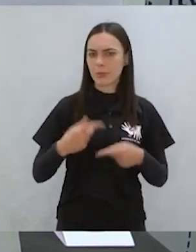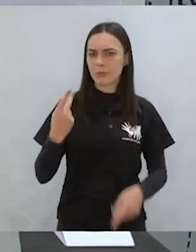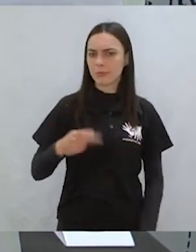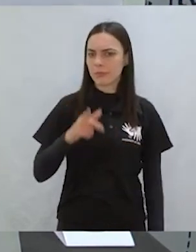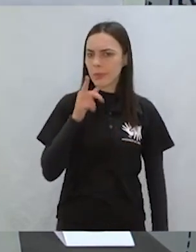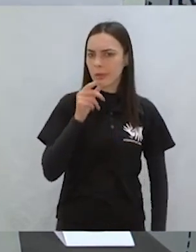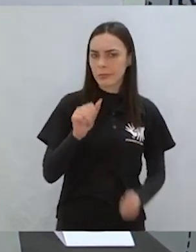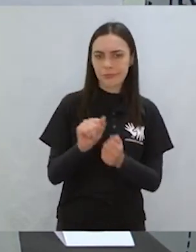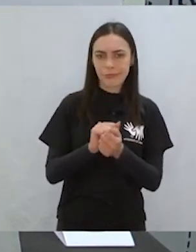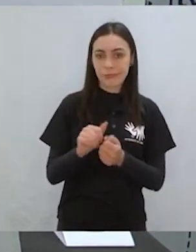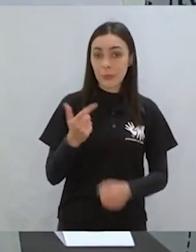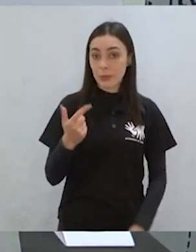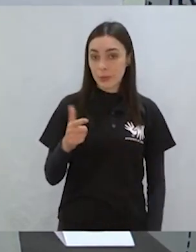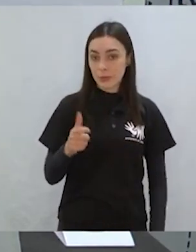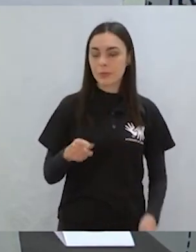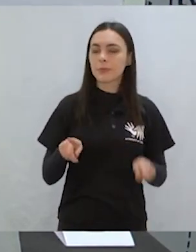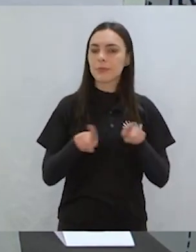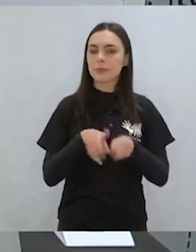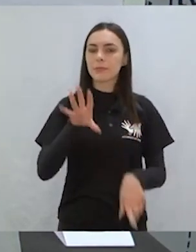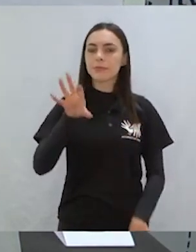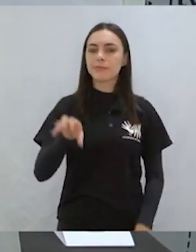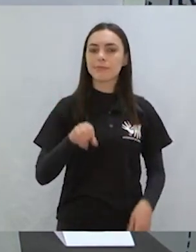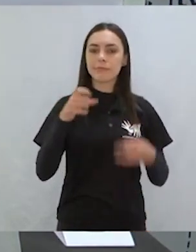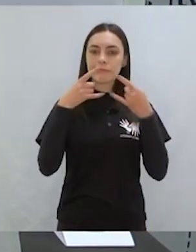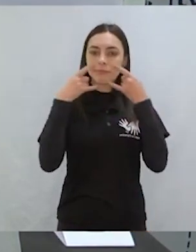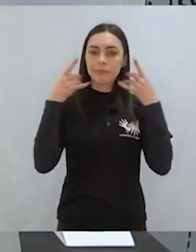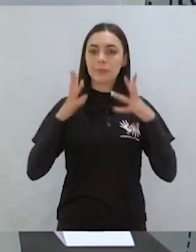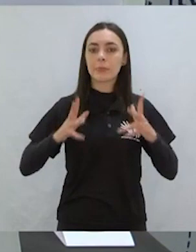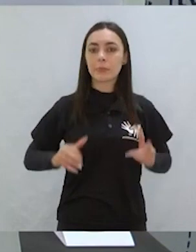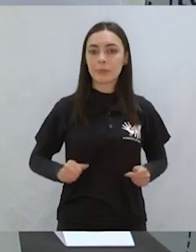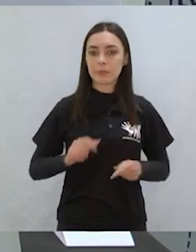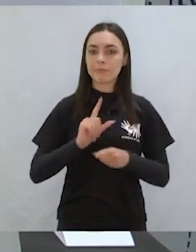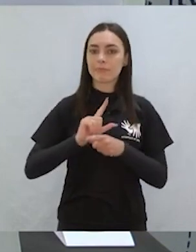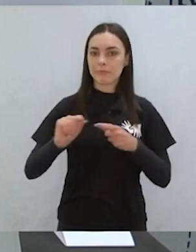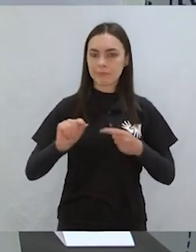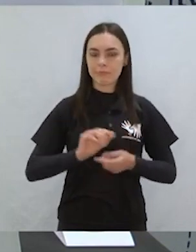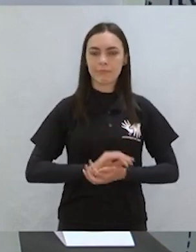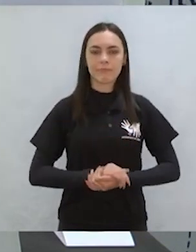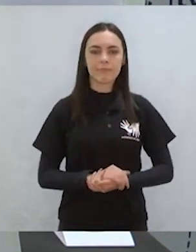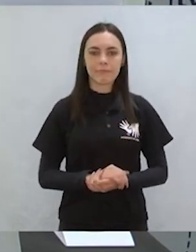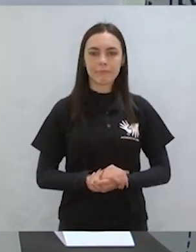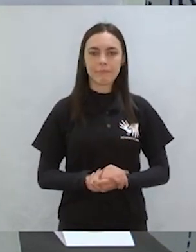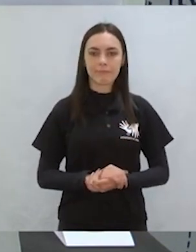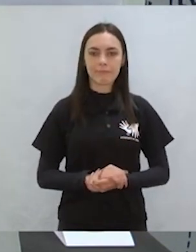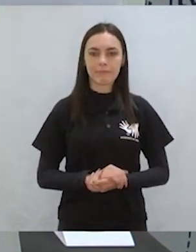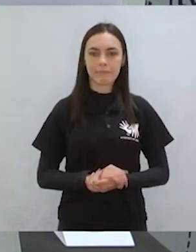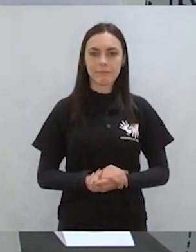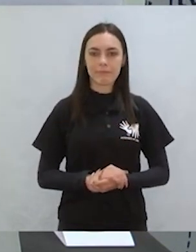não temos água e sabão, para pegar uma máscara limpa, para poder ir embora.